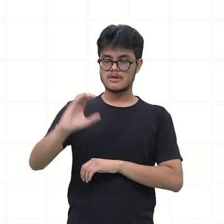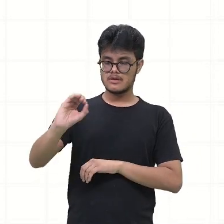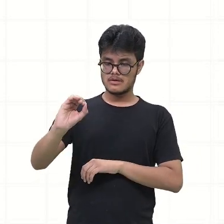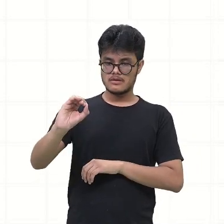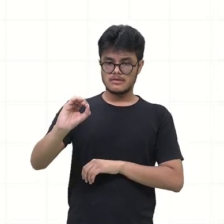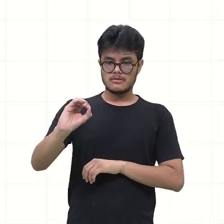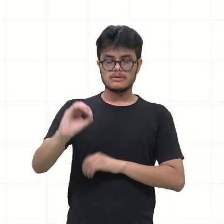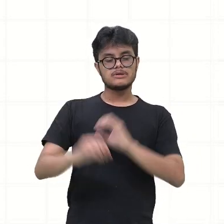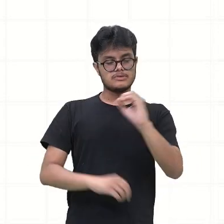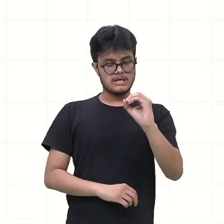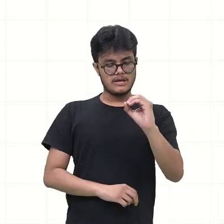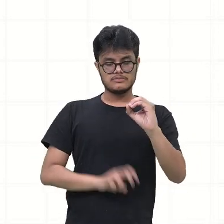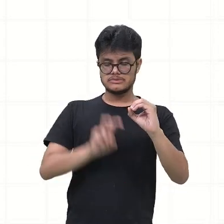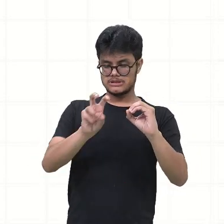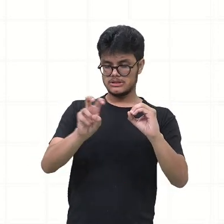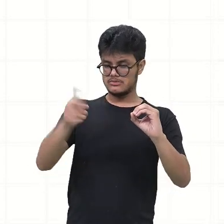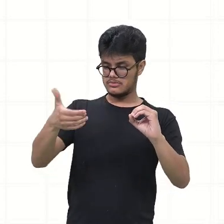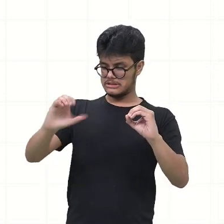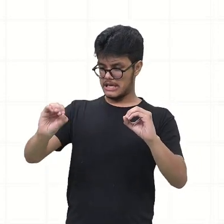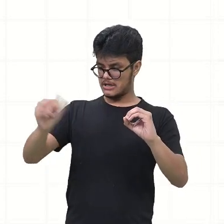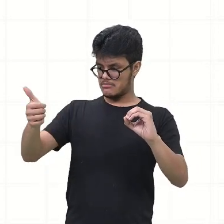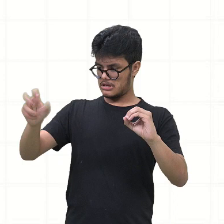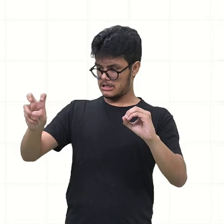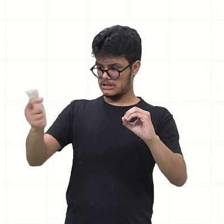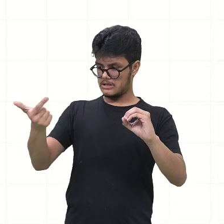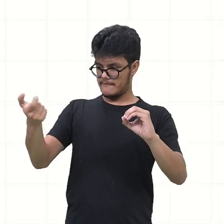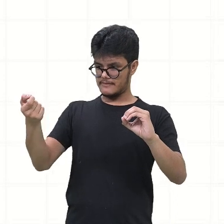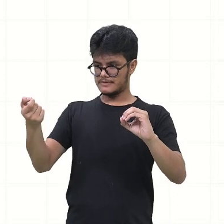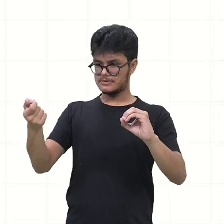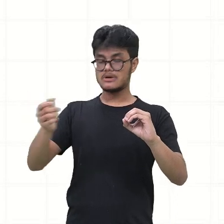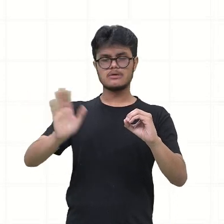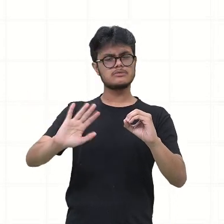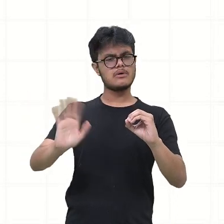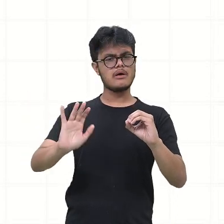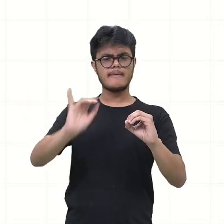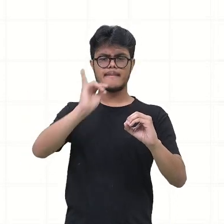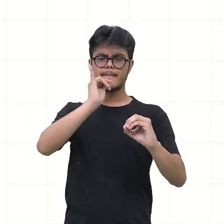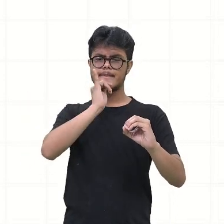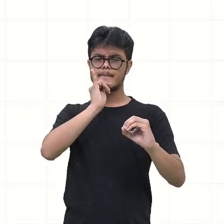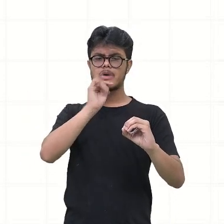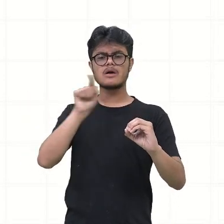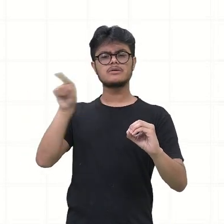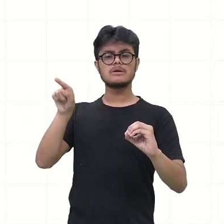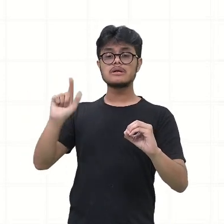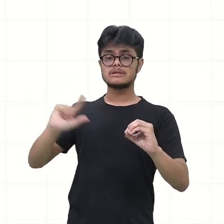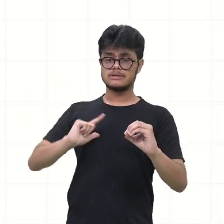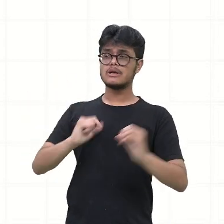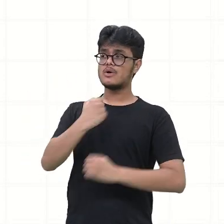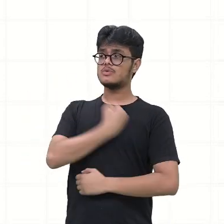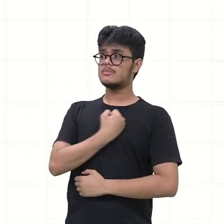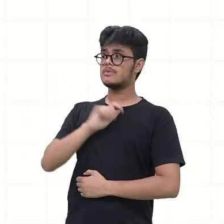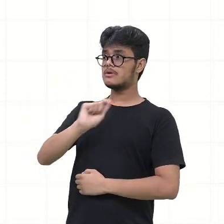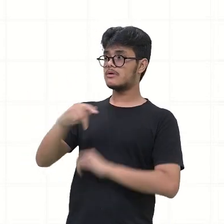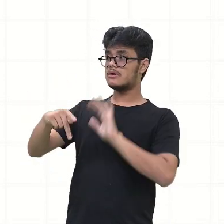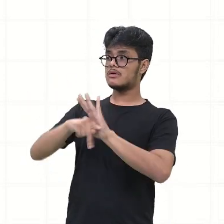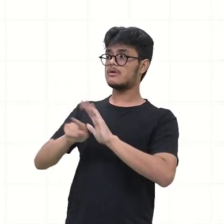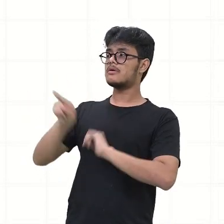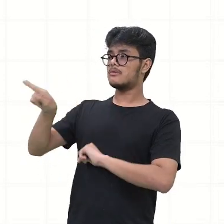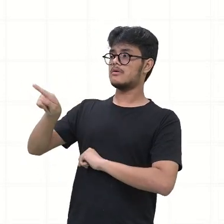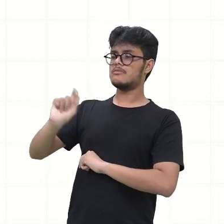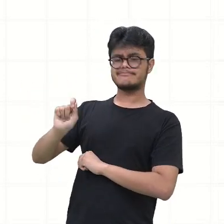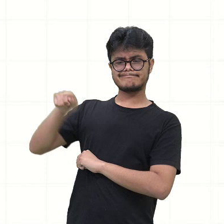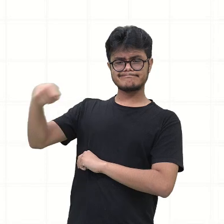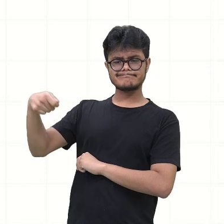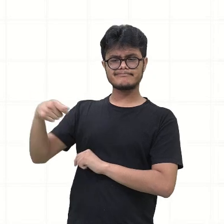10, do 10 para o 15. Não significa que os outros valores não estejam aqui, só que vai estar um pouquinho mais